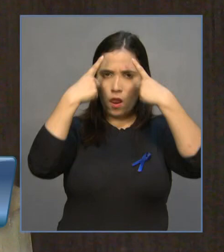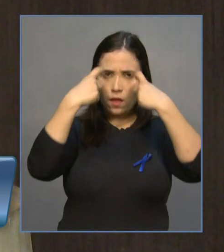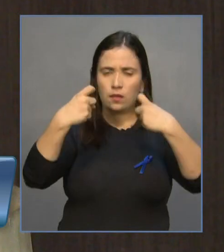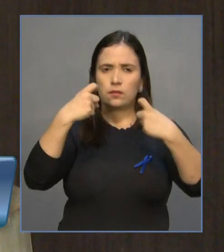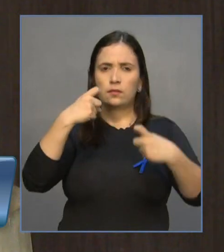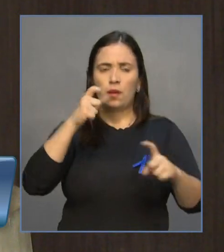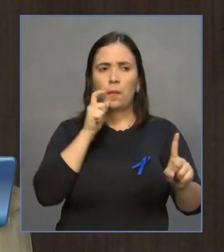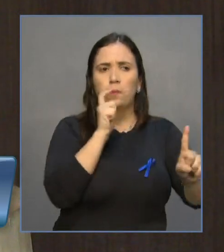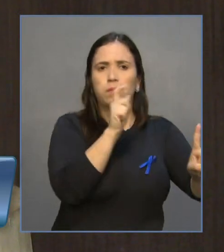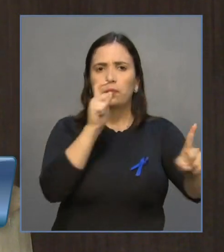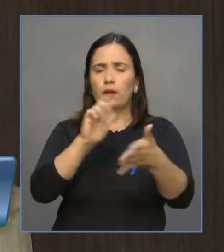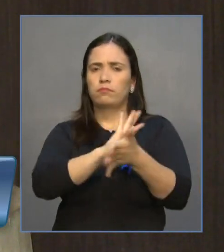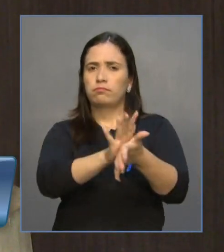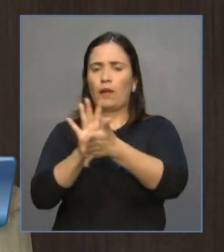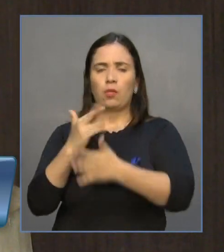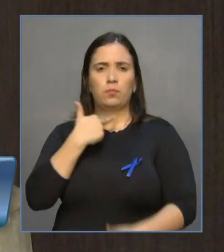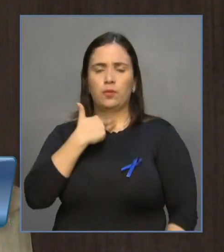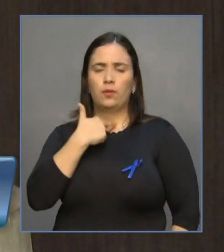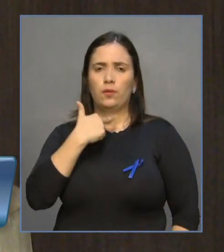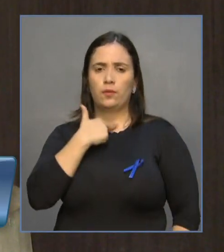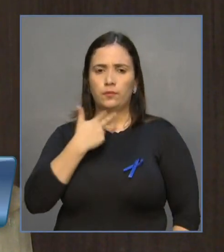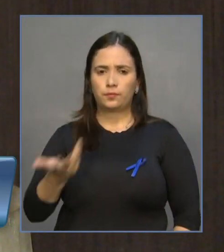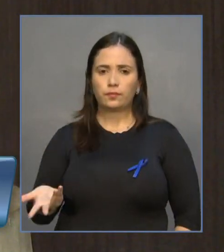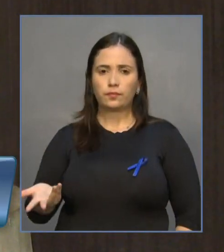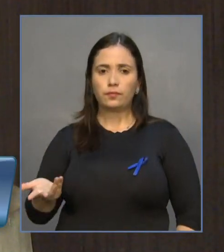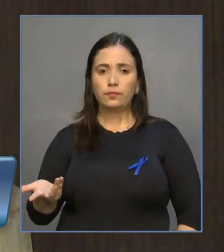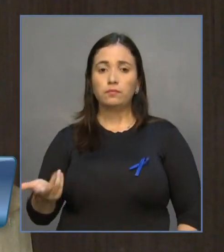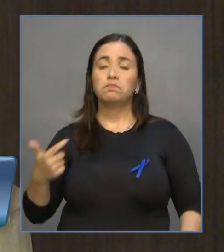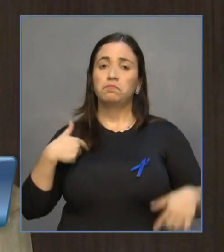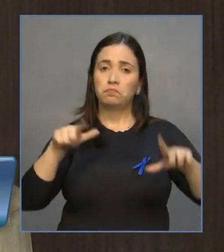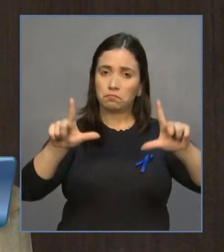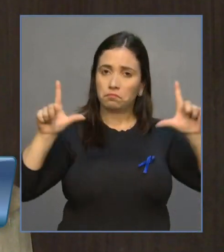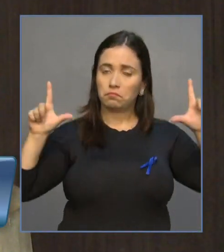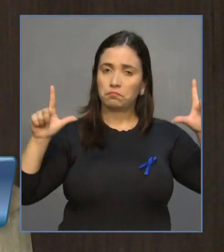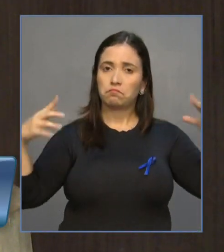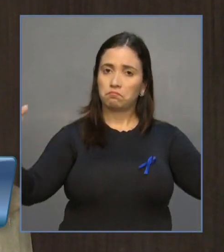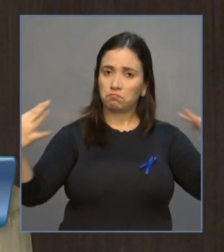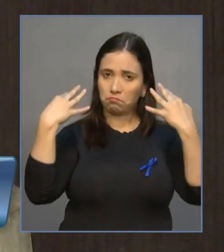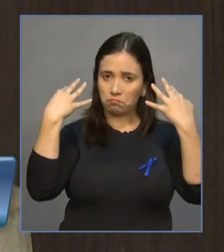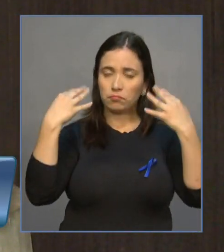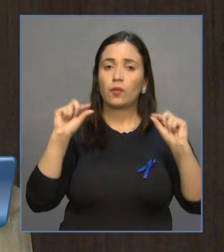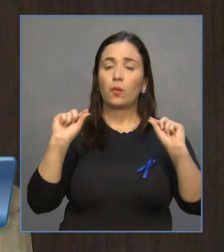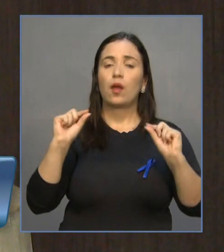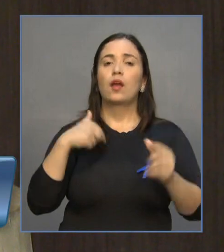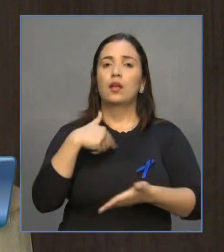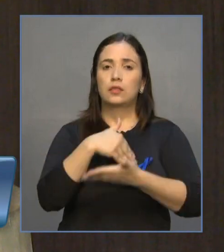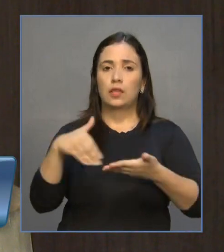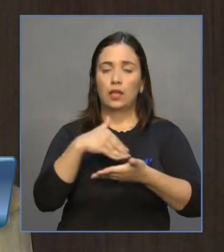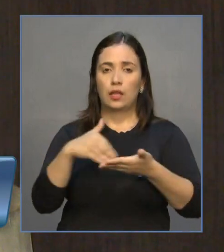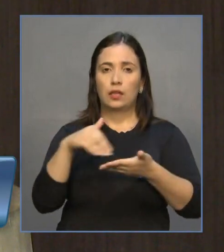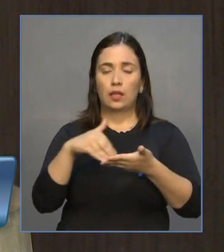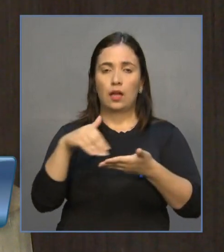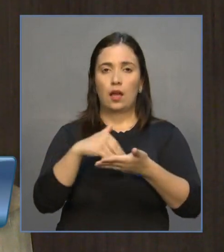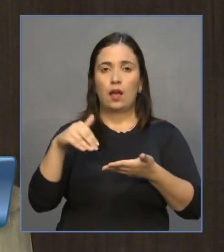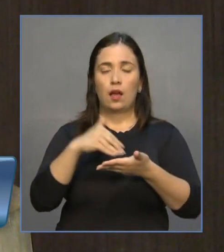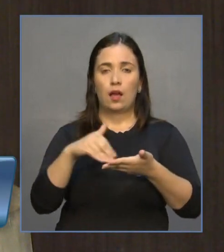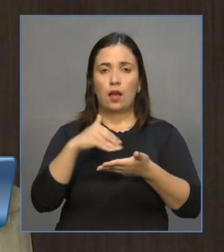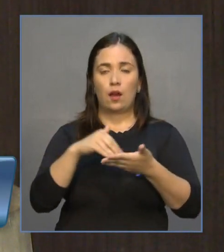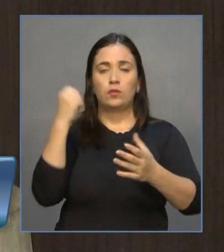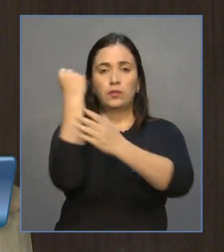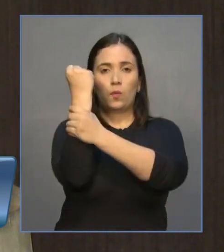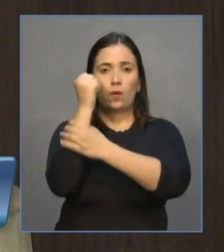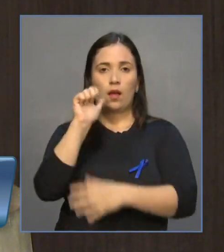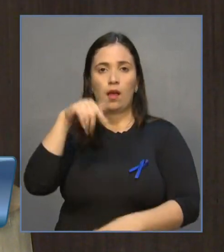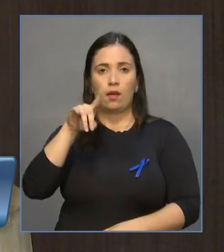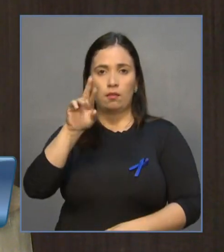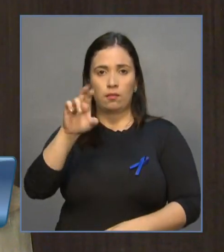lá ocorrendo. Reitero aqui de público o requerimento ao secretário de Segurança, Dr. André